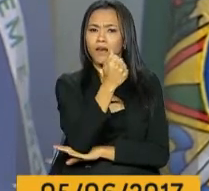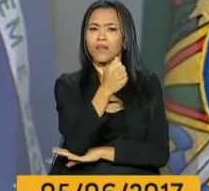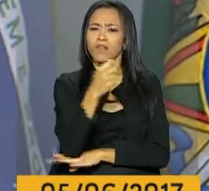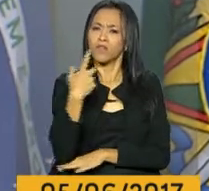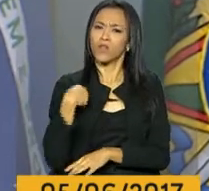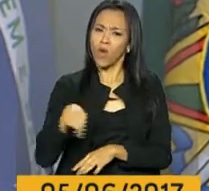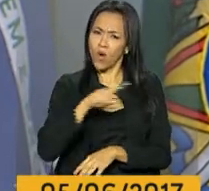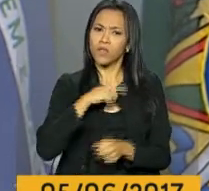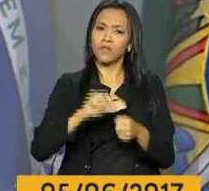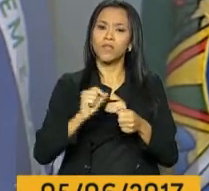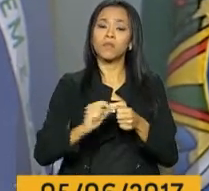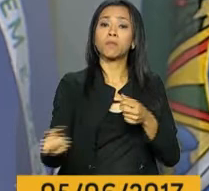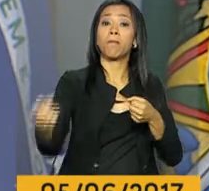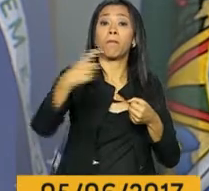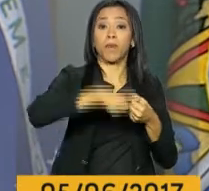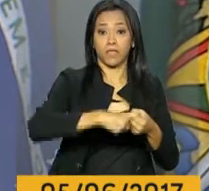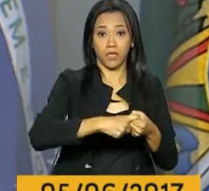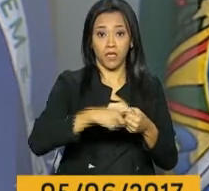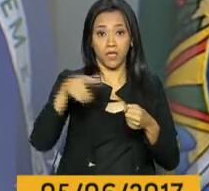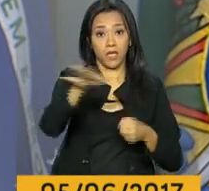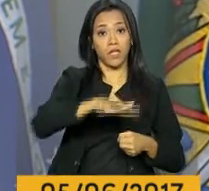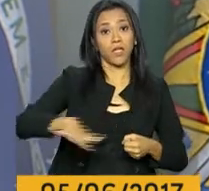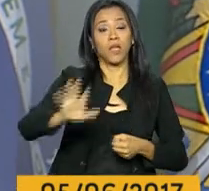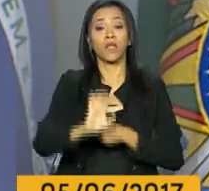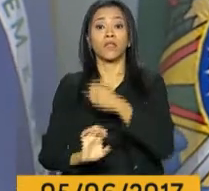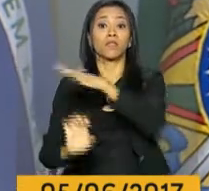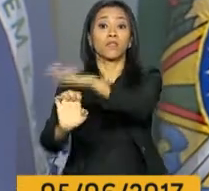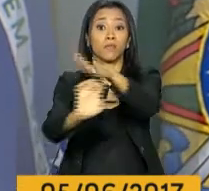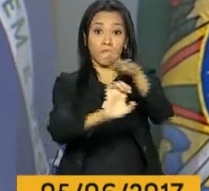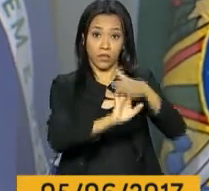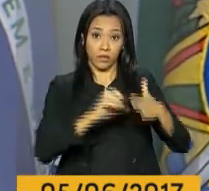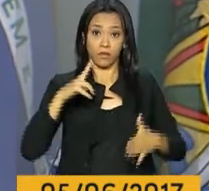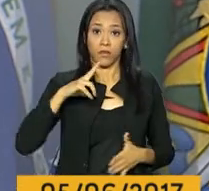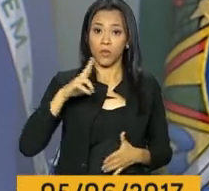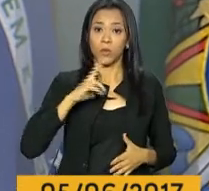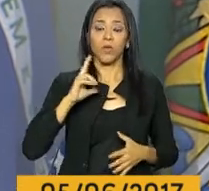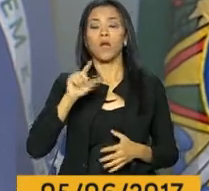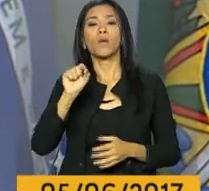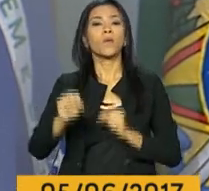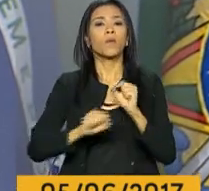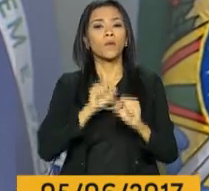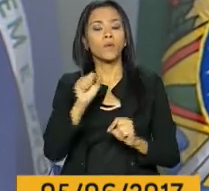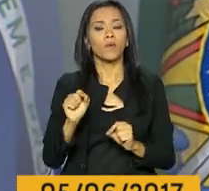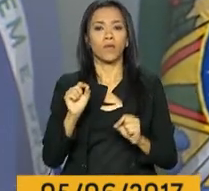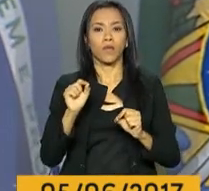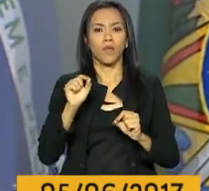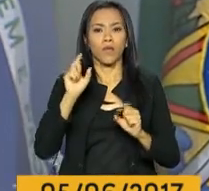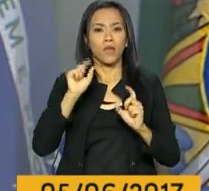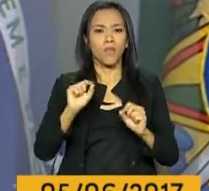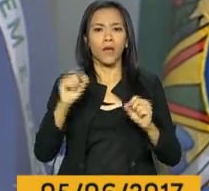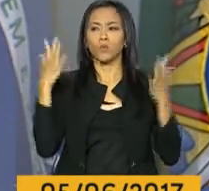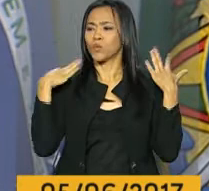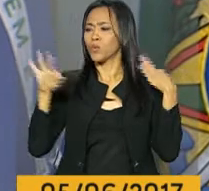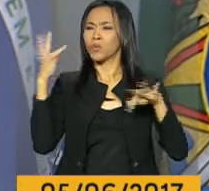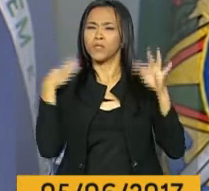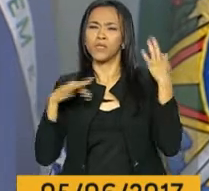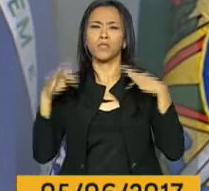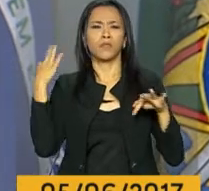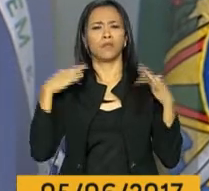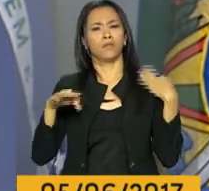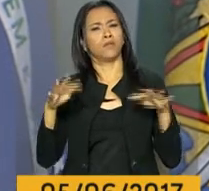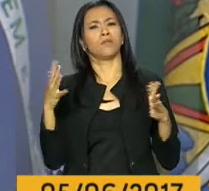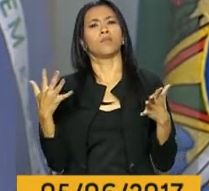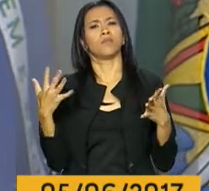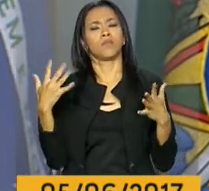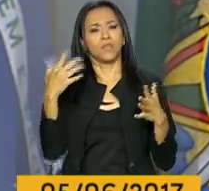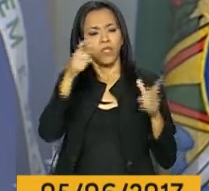com o setor privado para e do turismo e parques nacionais